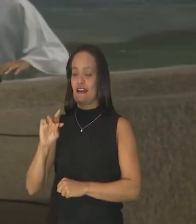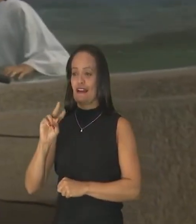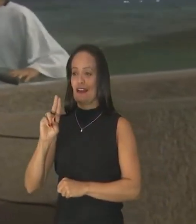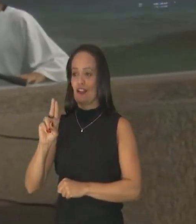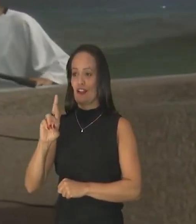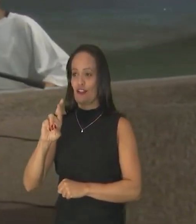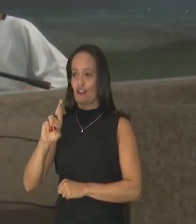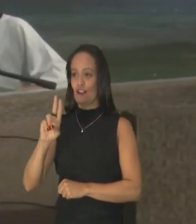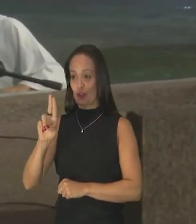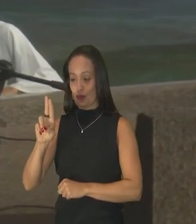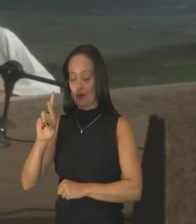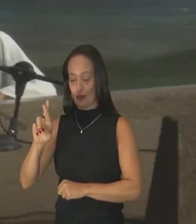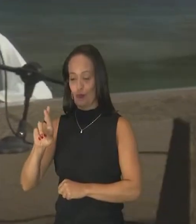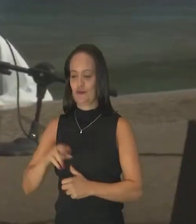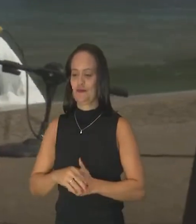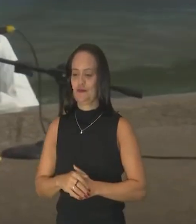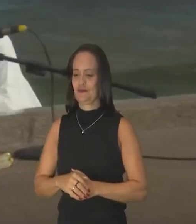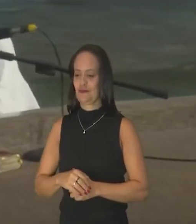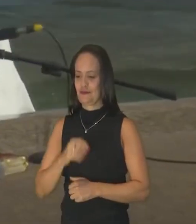que